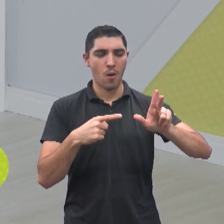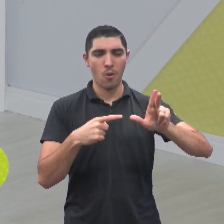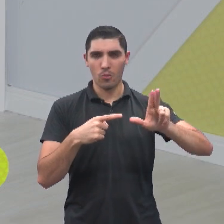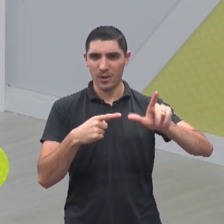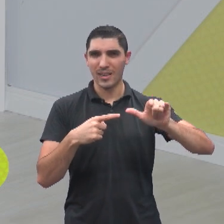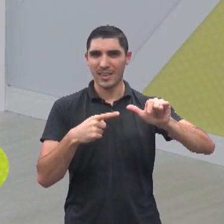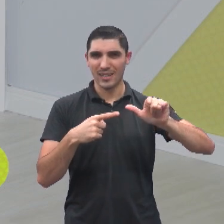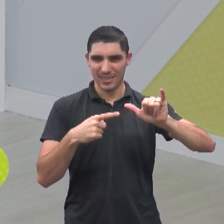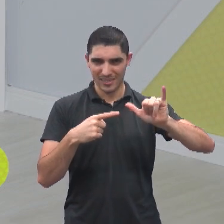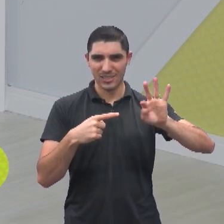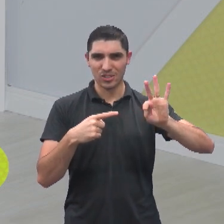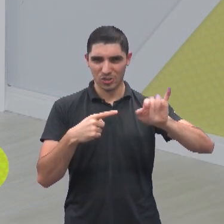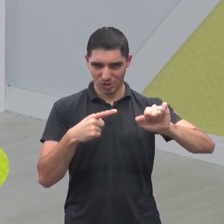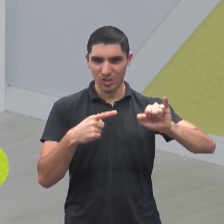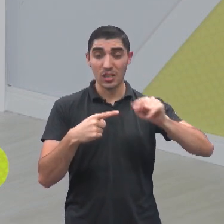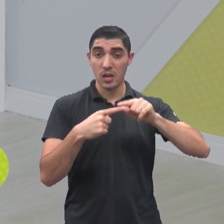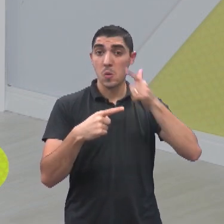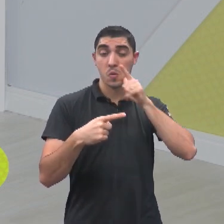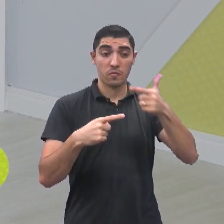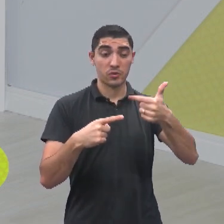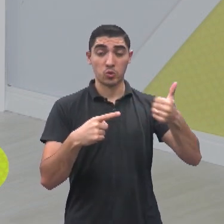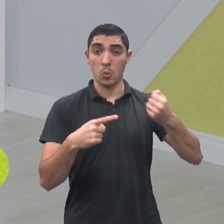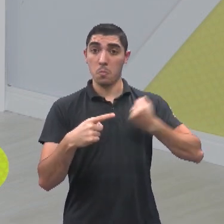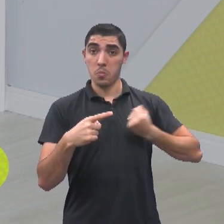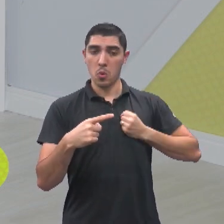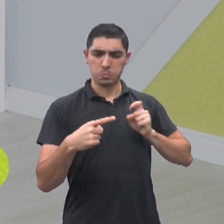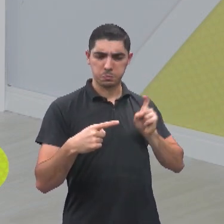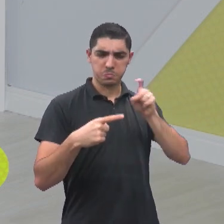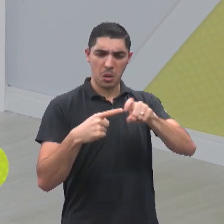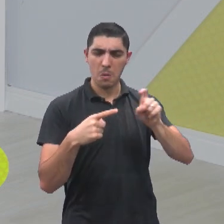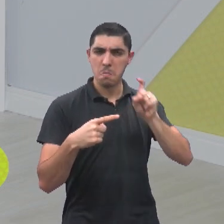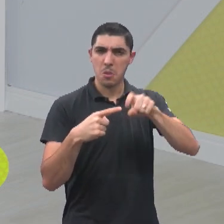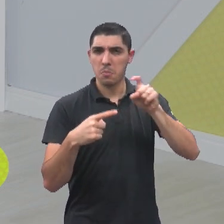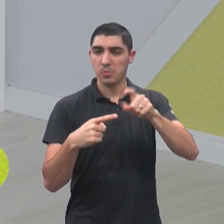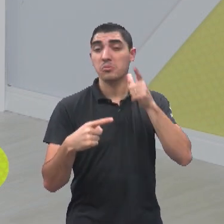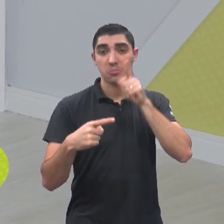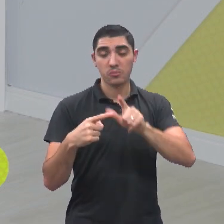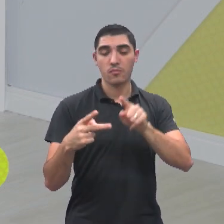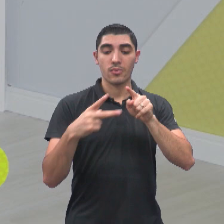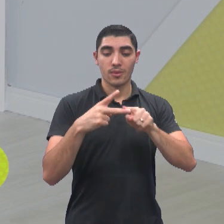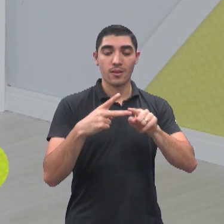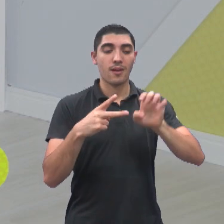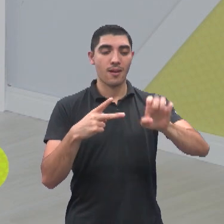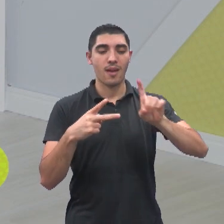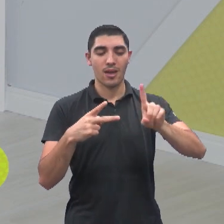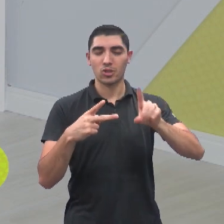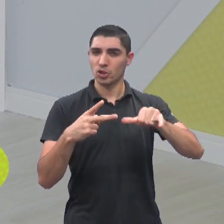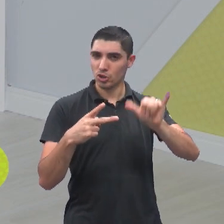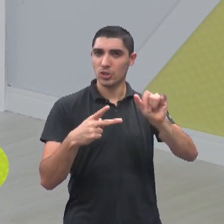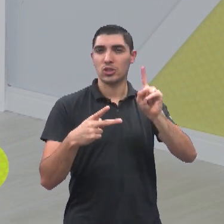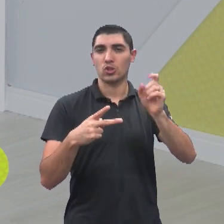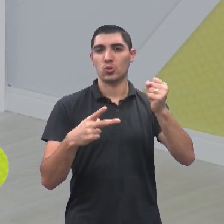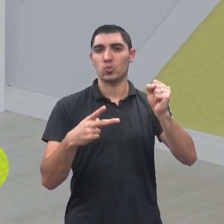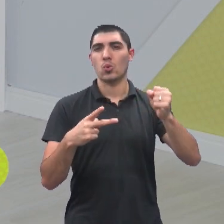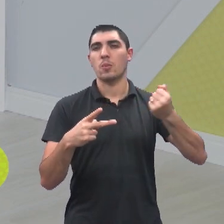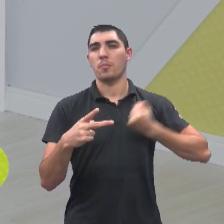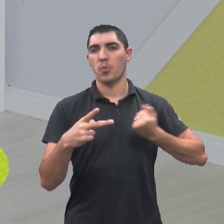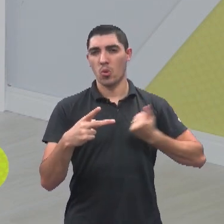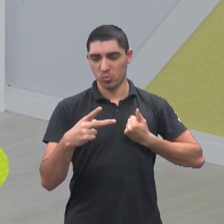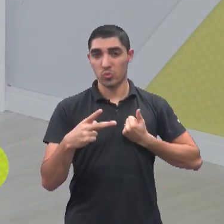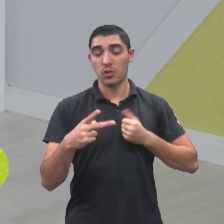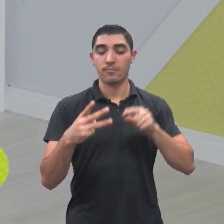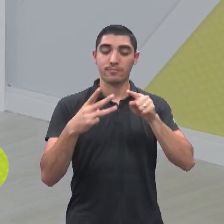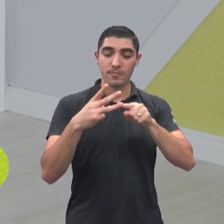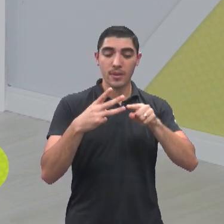do Vasco da Gama, 21 pontos, cestinha da partida com 21 pontos e 1 rebote, seguido pelo Ed com 18 pontos e 1 rebote, e o Marquinhos,